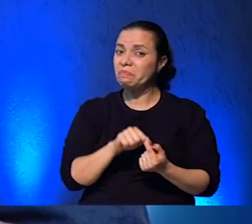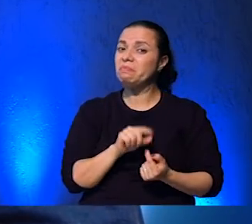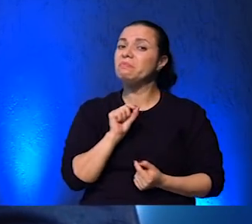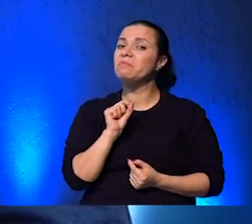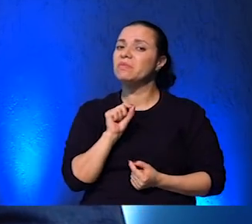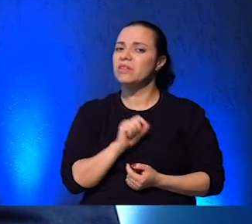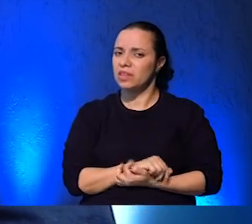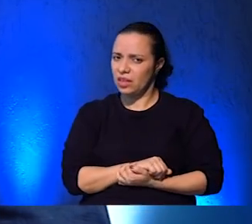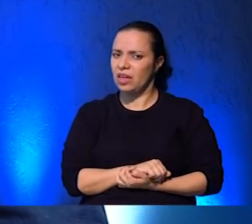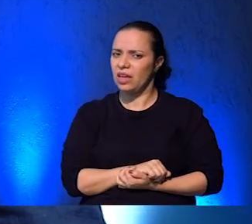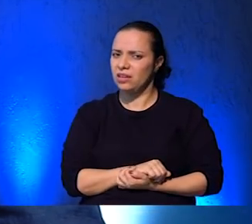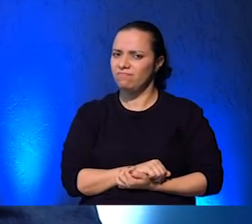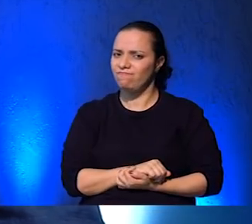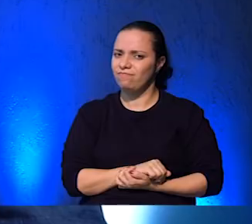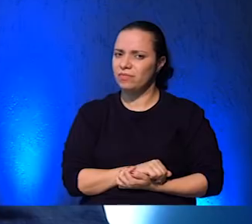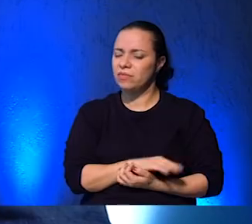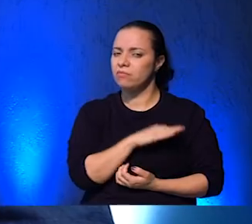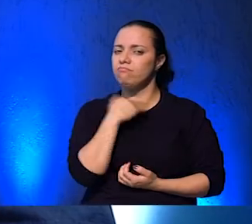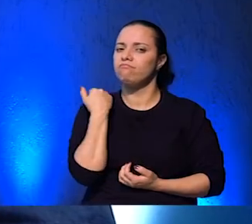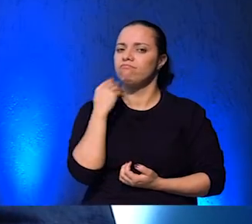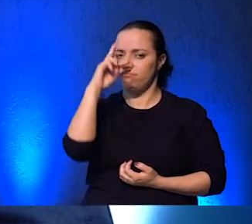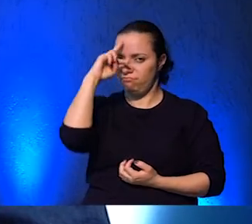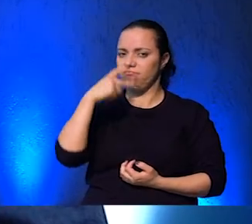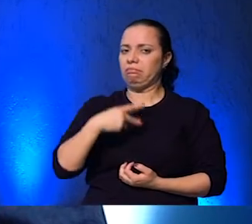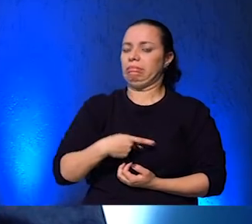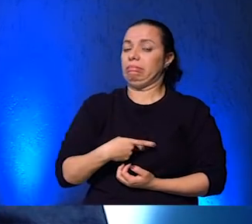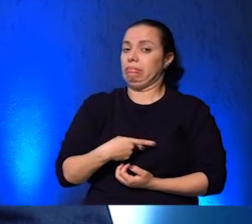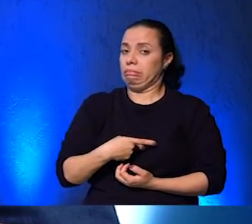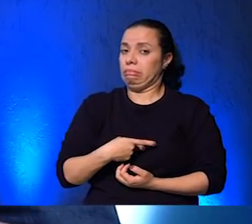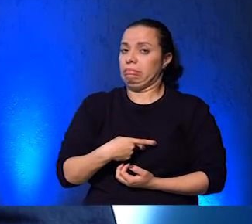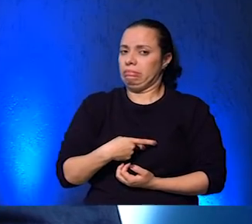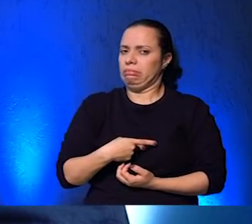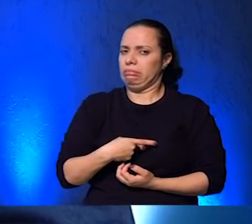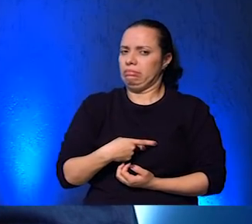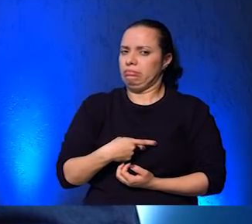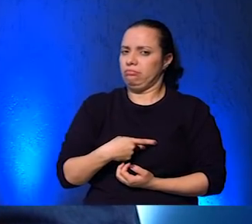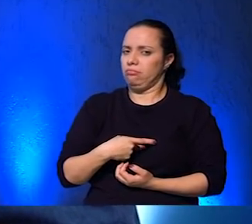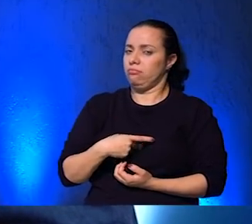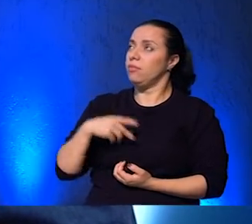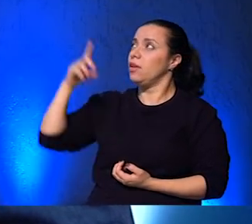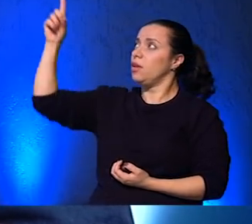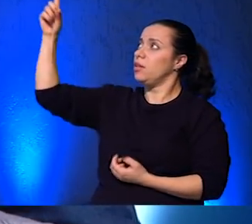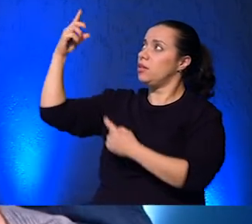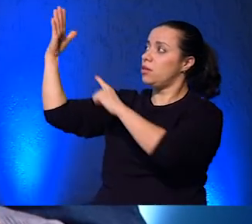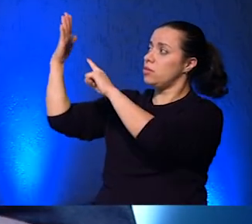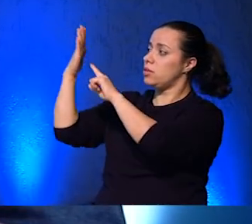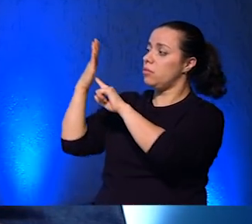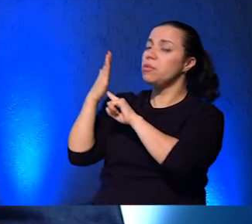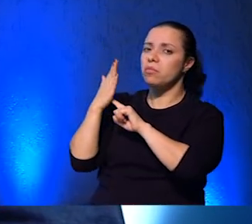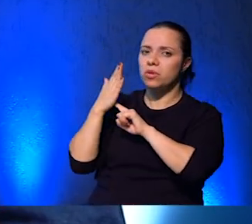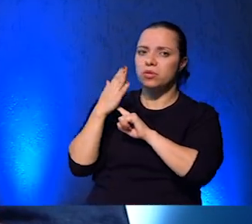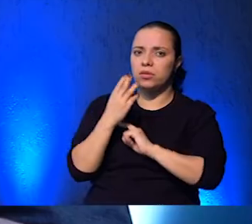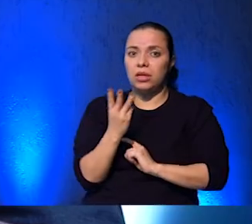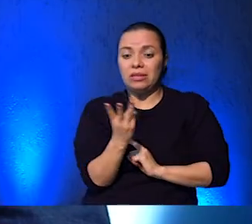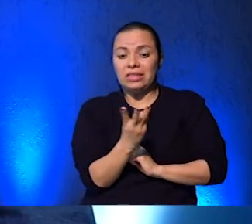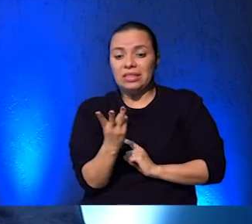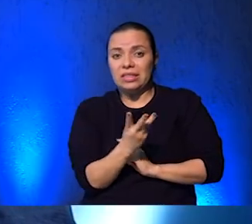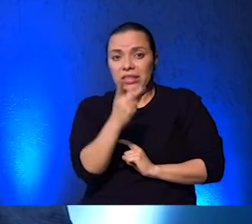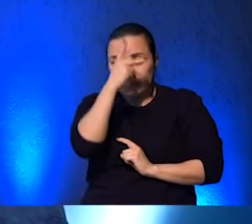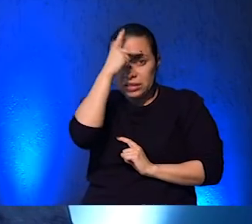não deus me mostrou mais de uma pessoa a deus me mostrou três pessoas